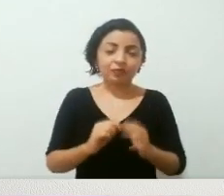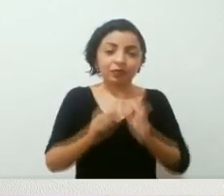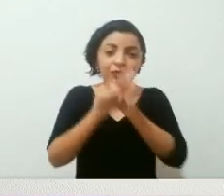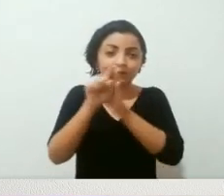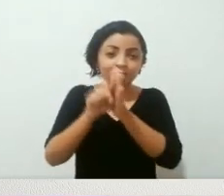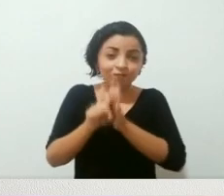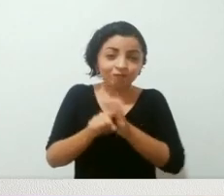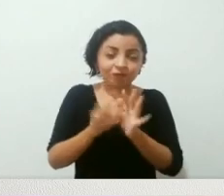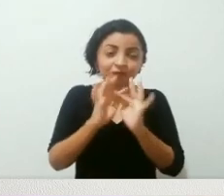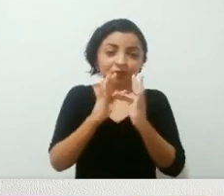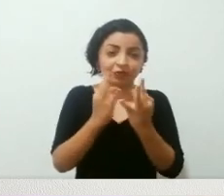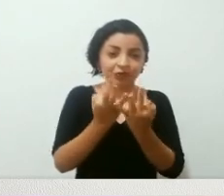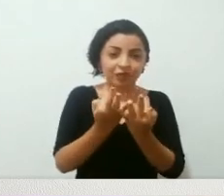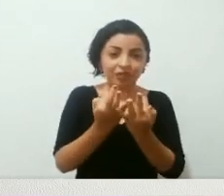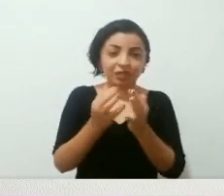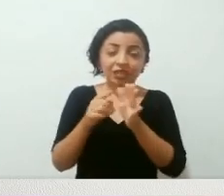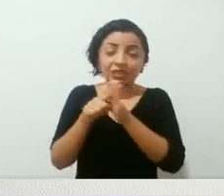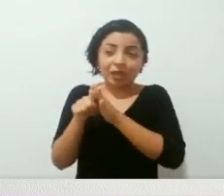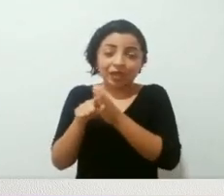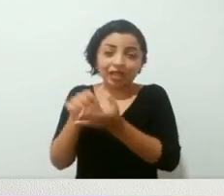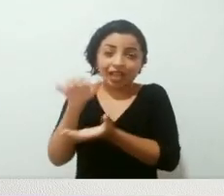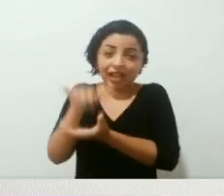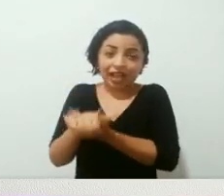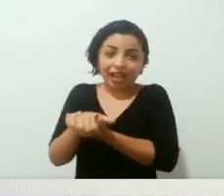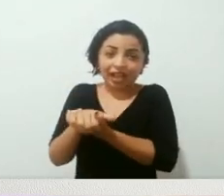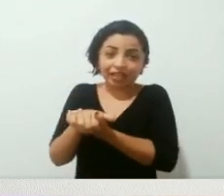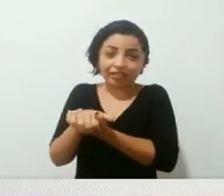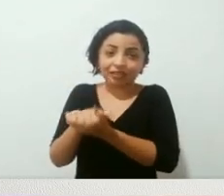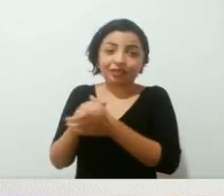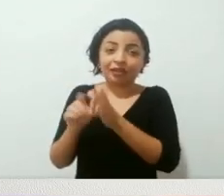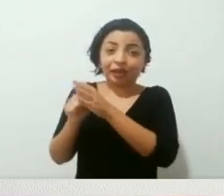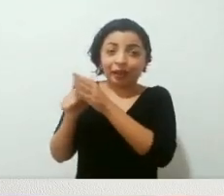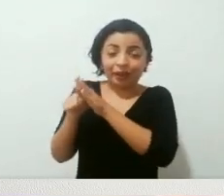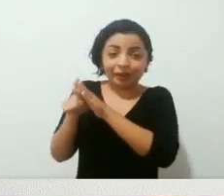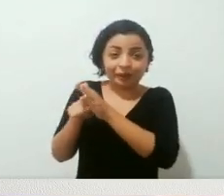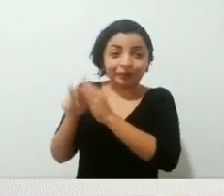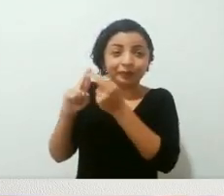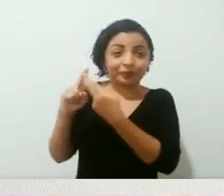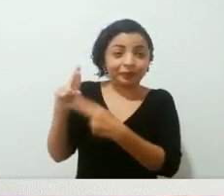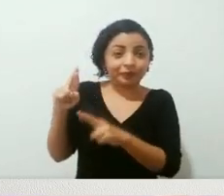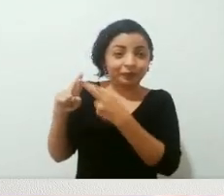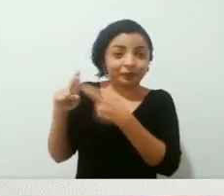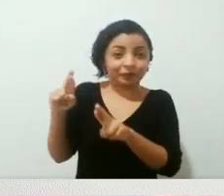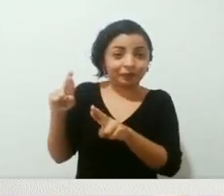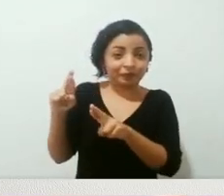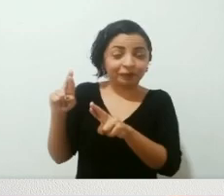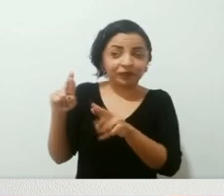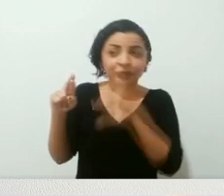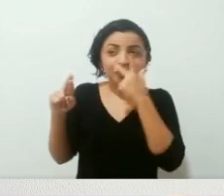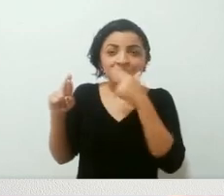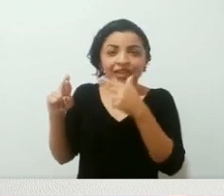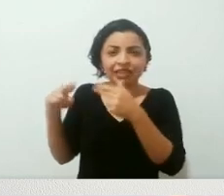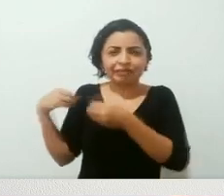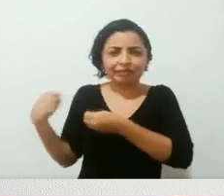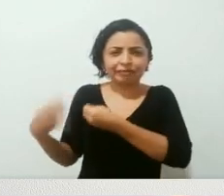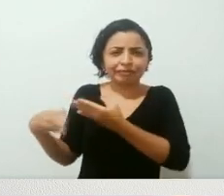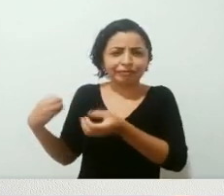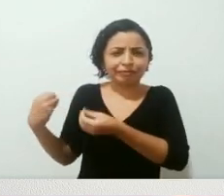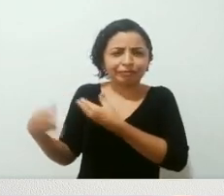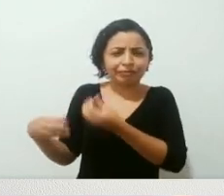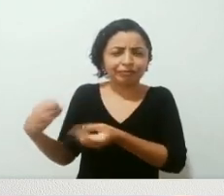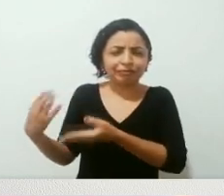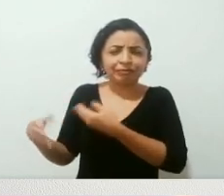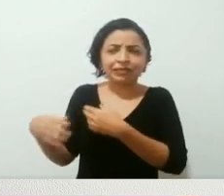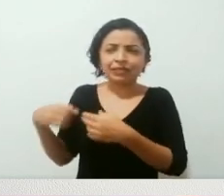análise familiar, de análise matrimonial, e uma análise religiosa também, de alimentar tradições, de alimentar um